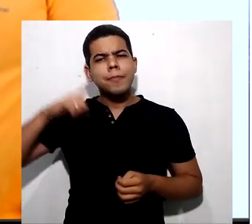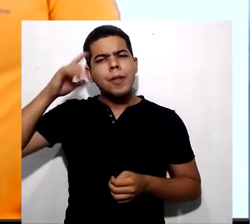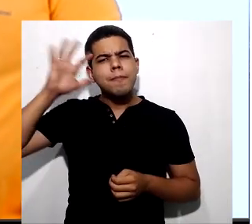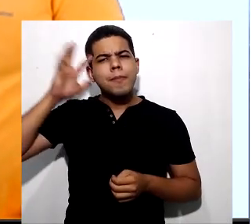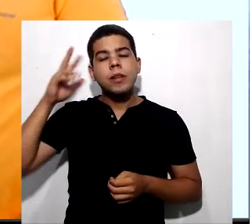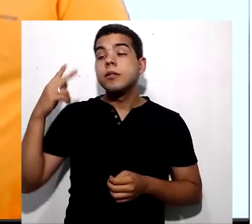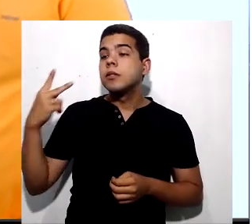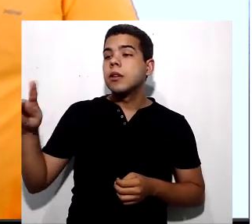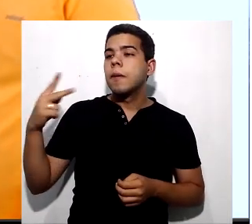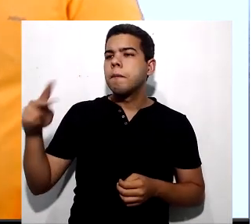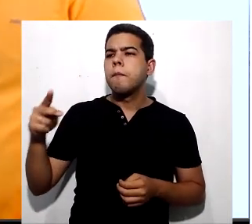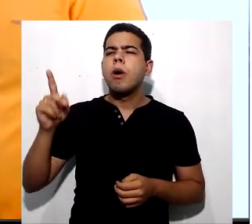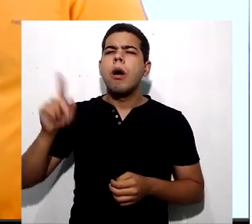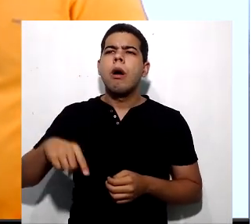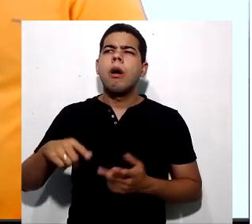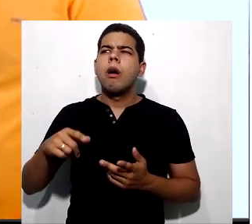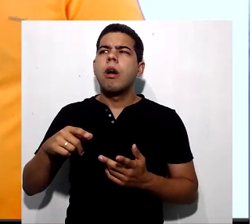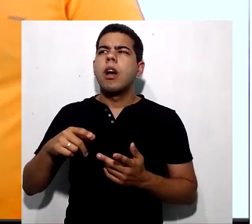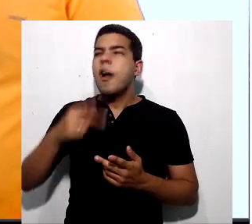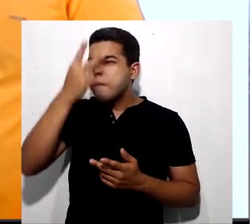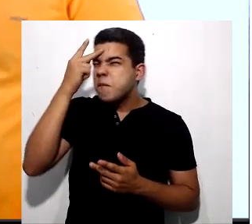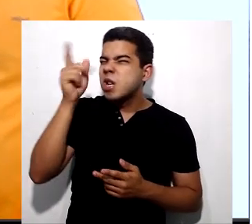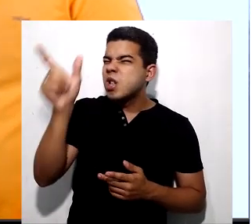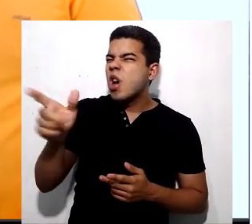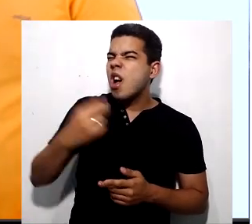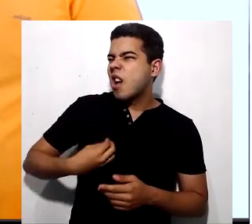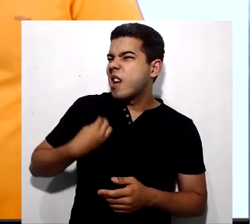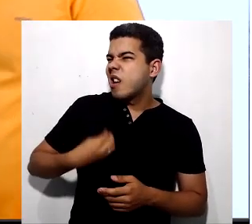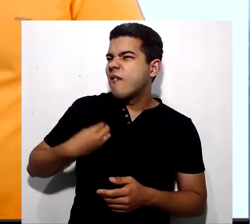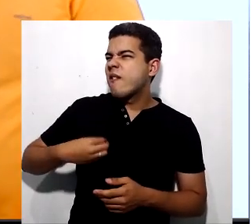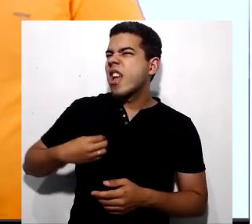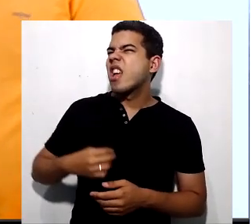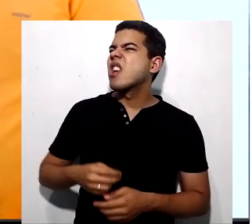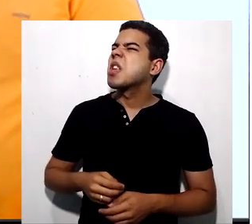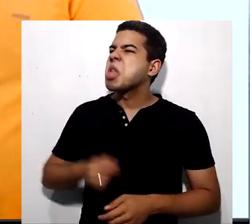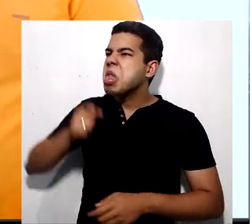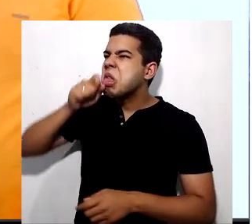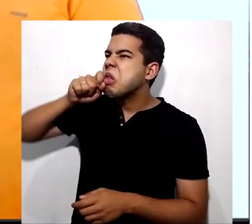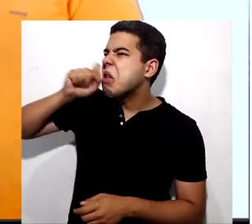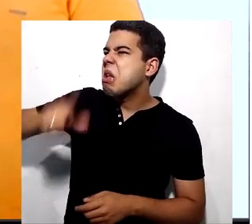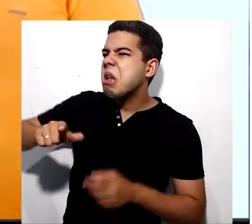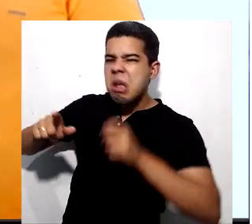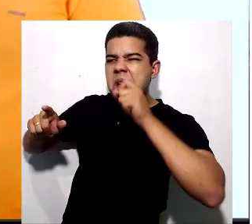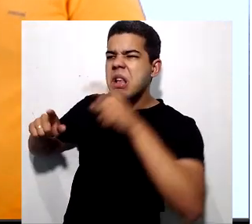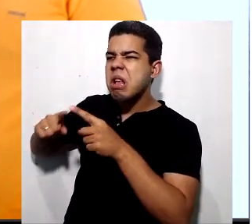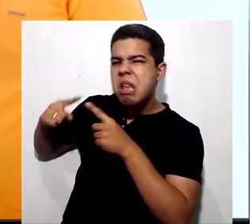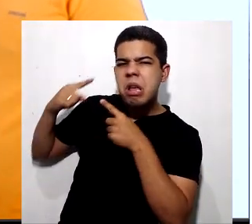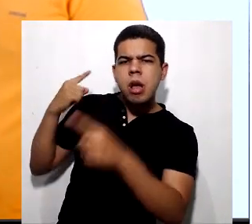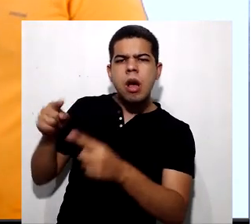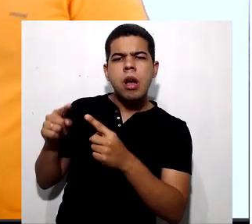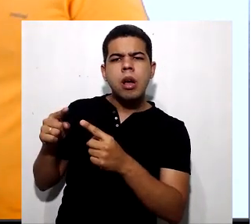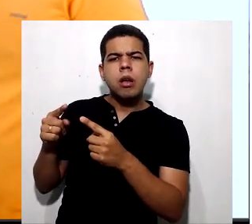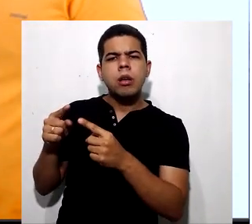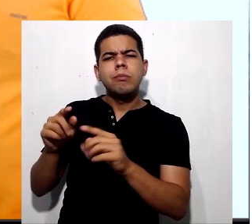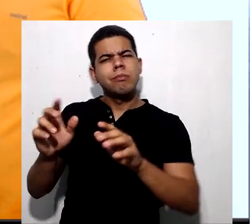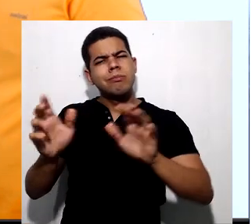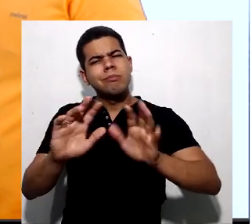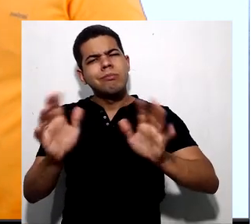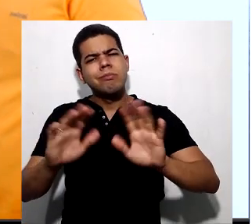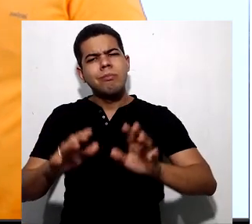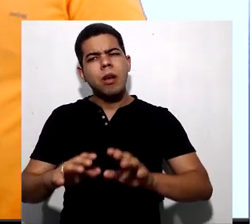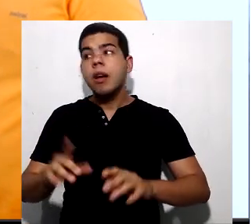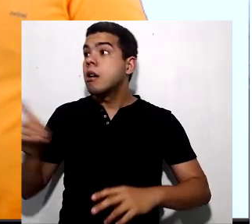nunca devemos criticar a vida de ninguém, porque nós não sabemos o percurso que aquela pessoa